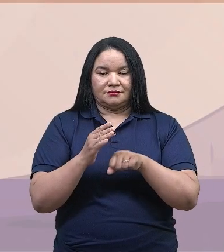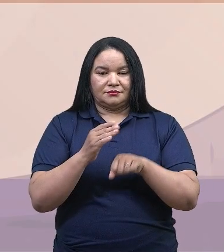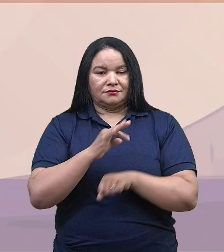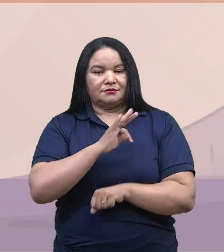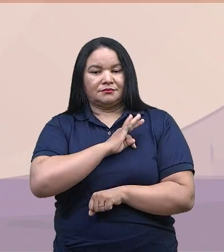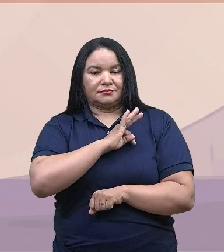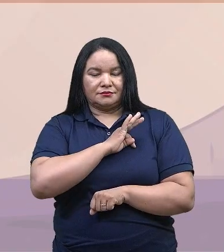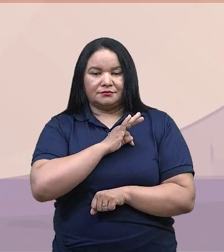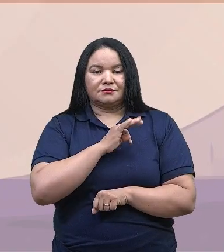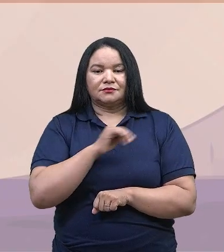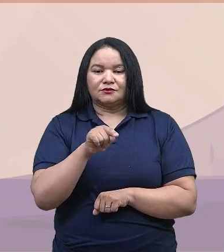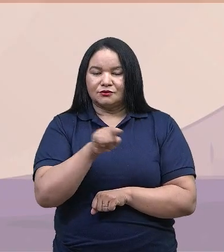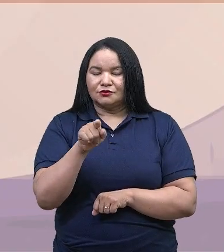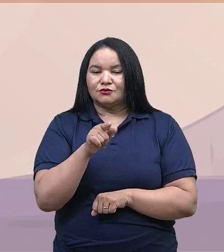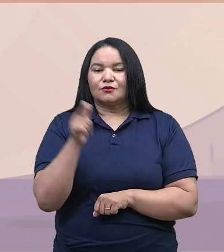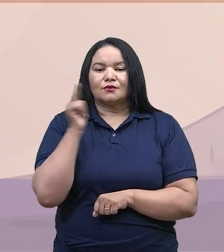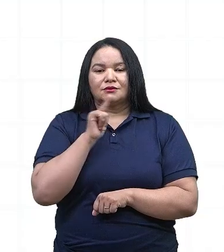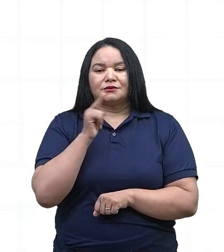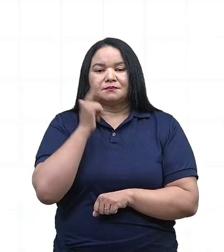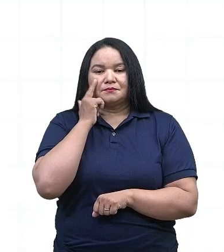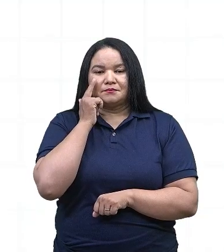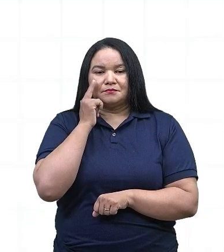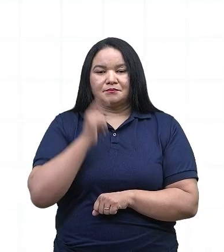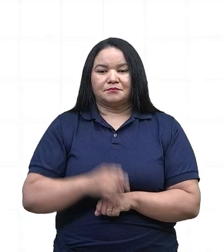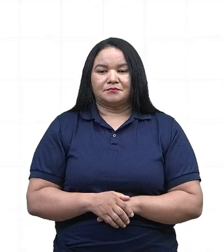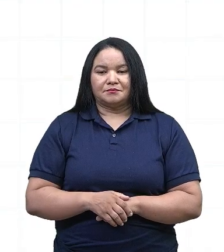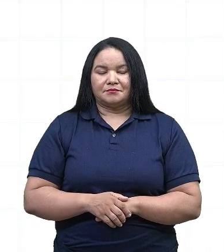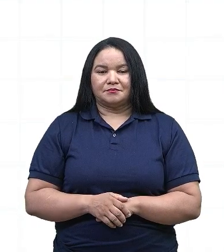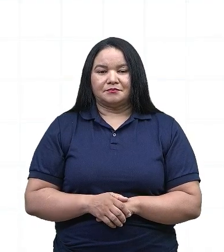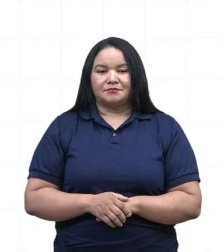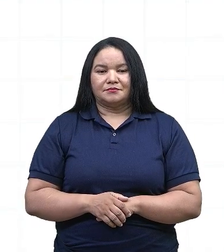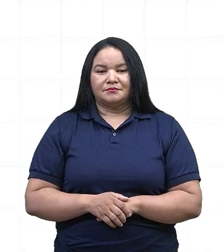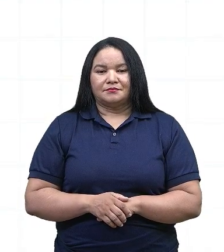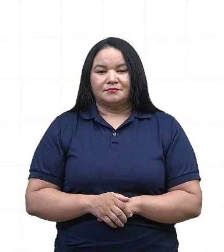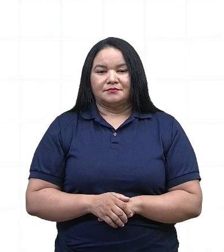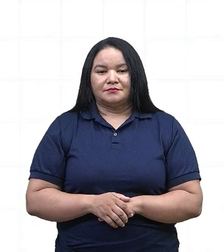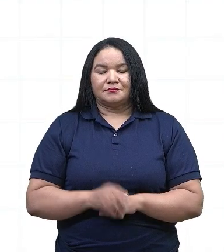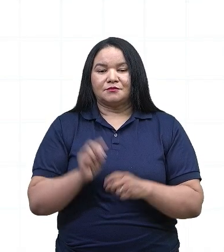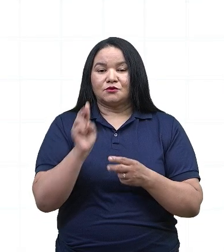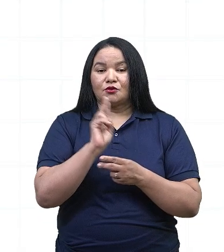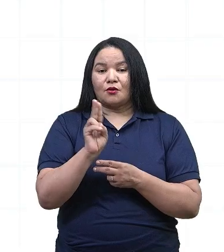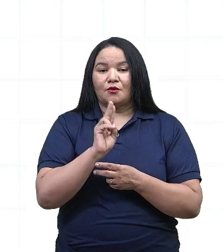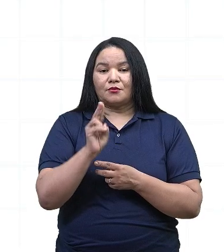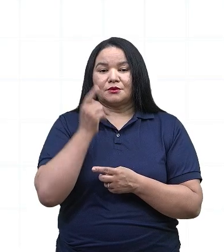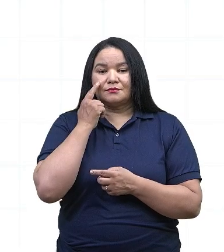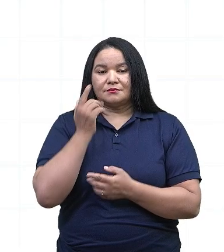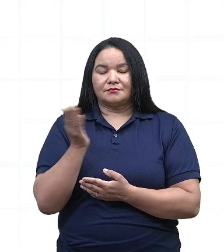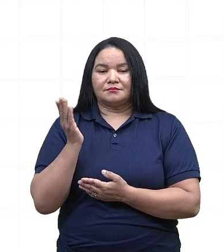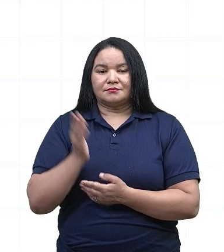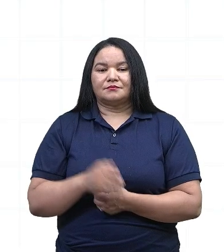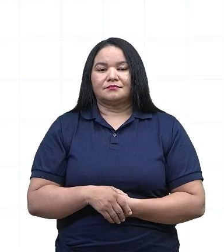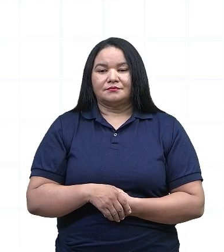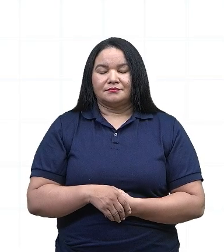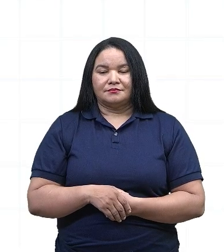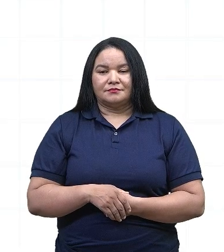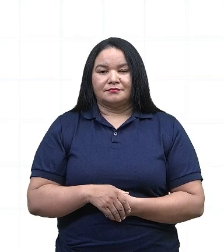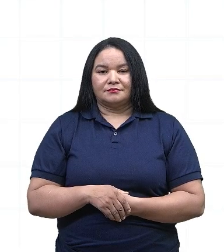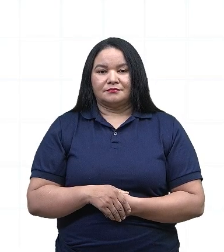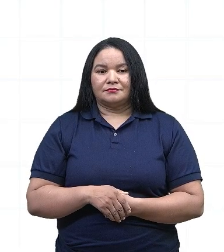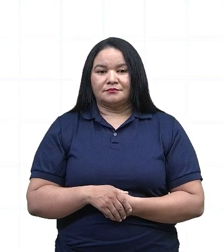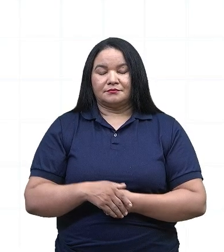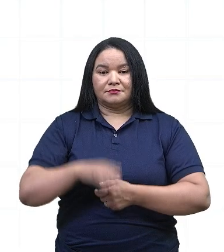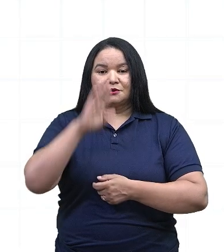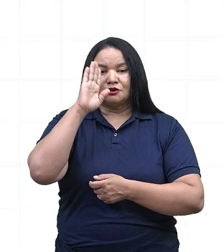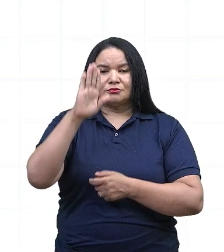você vai conseguir praticar. Essa que aparece para a gente agora é o agressivo ou vertical. É considerada uma das modalidades